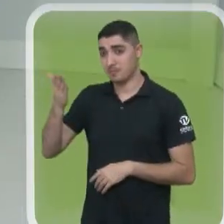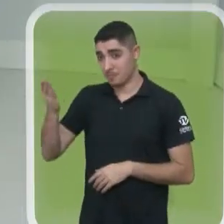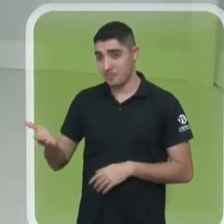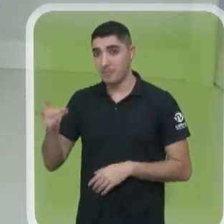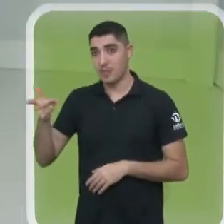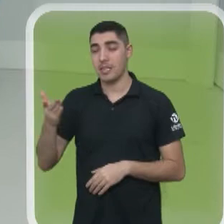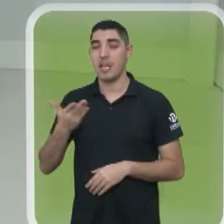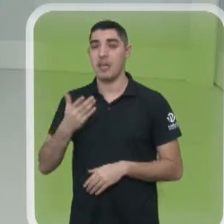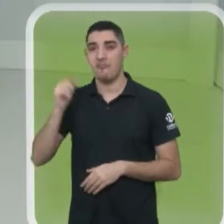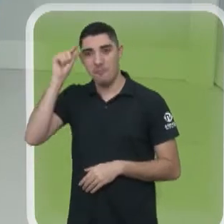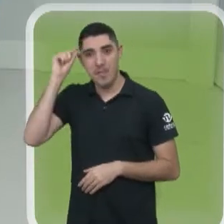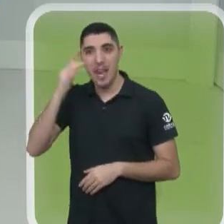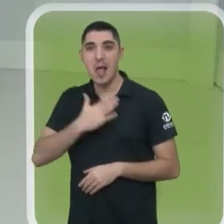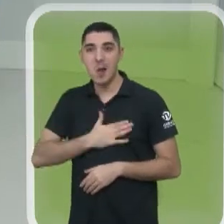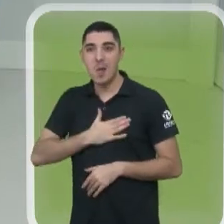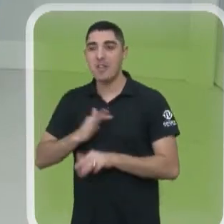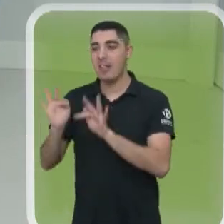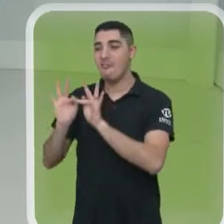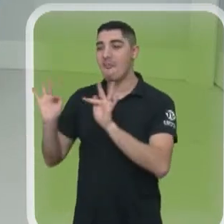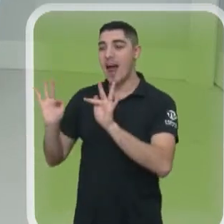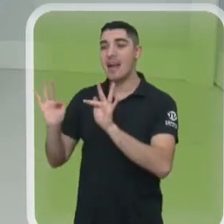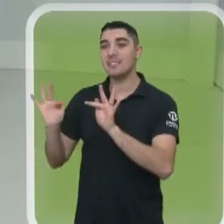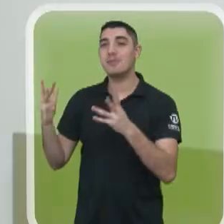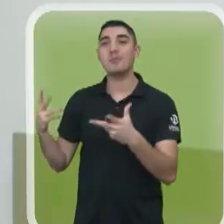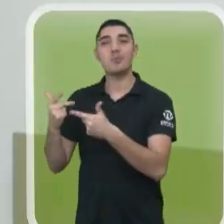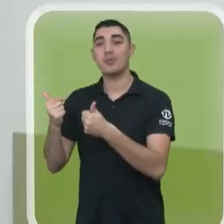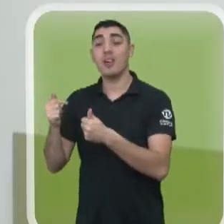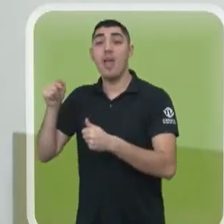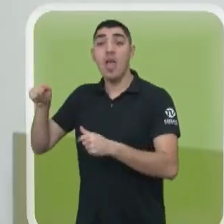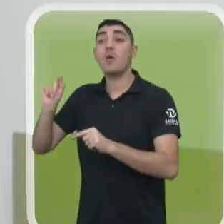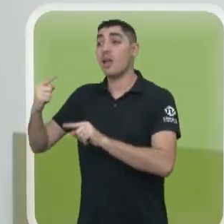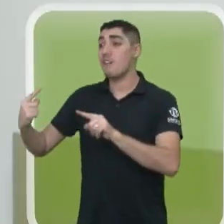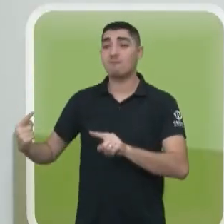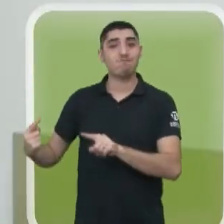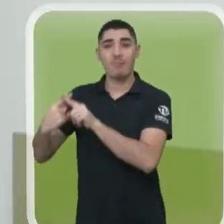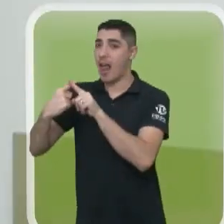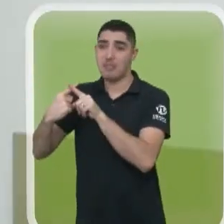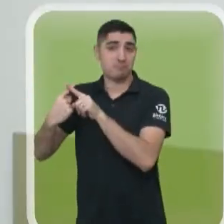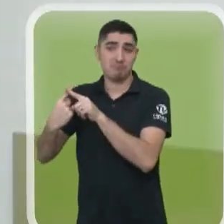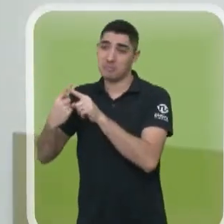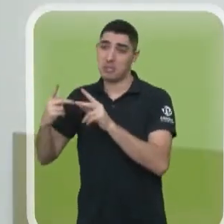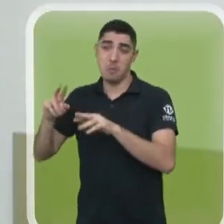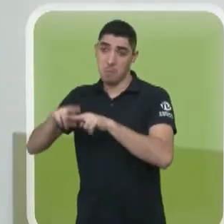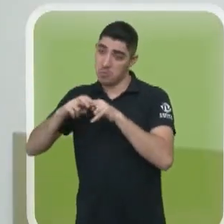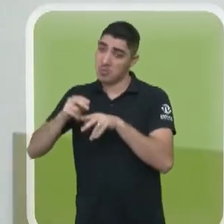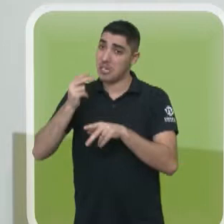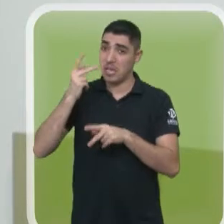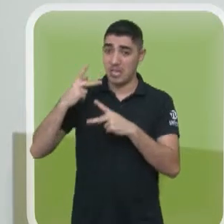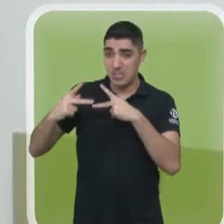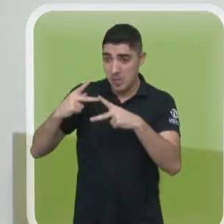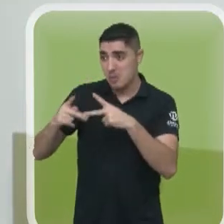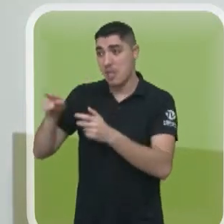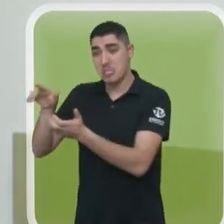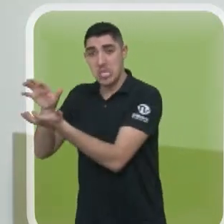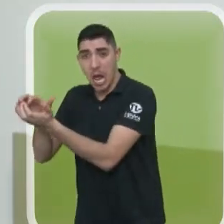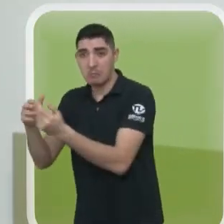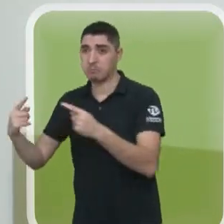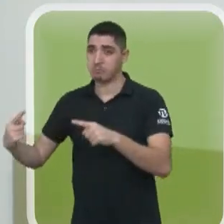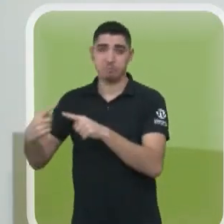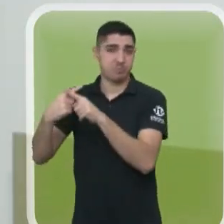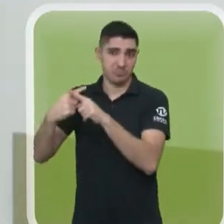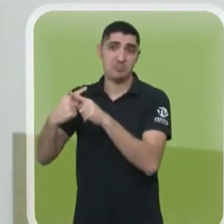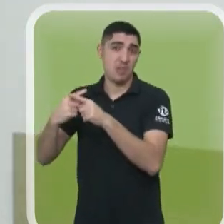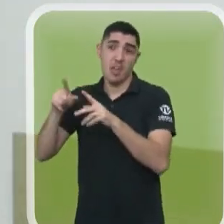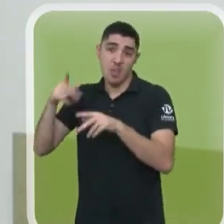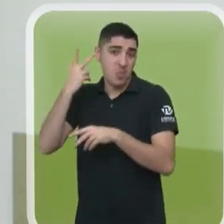feitas é esse jogo é o clássico Um clássico é clássico e vice-versa né são duas equipes tradicionais no esporte né tanto o São